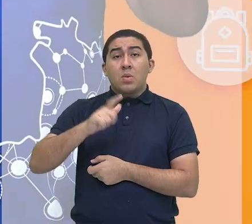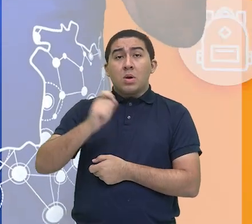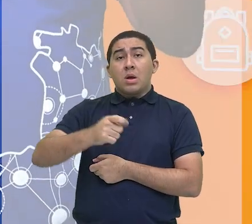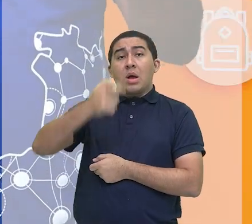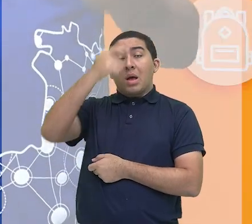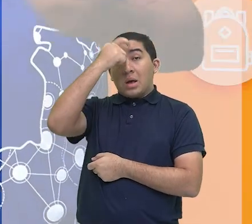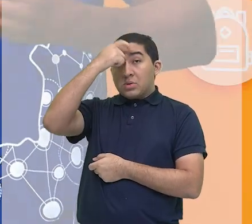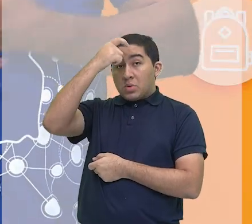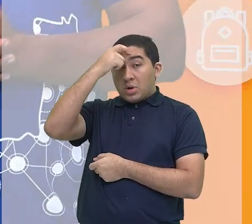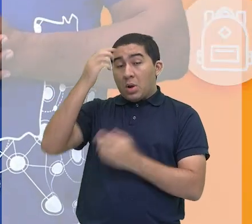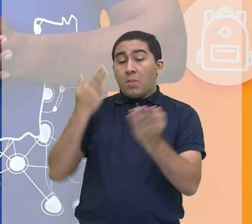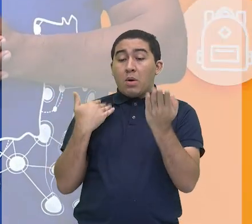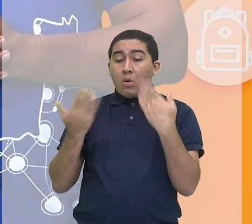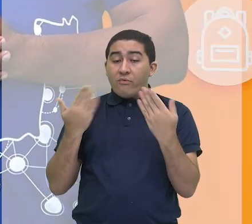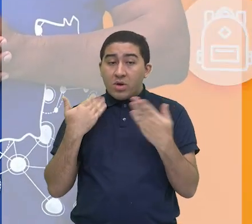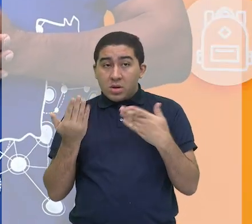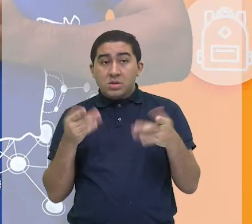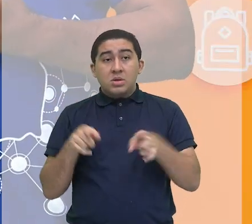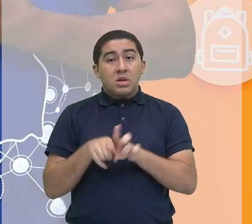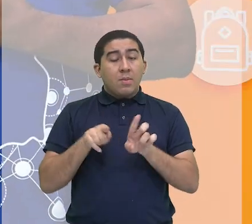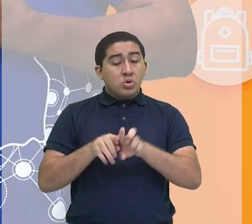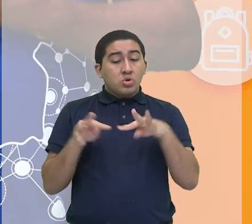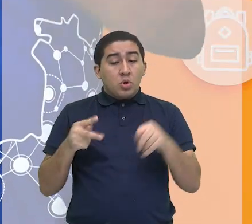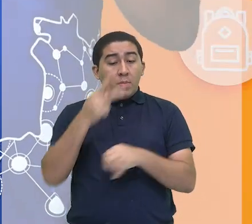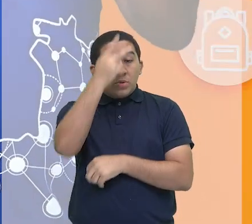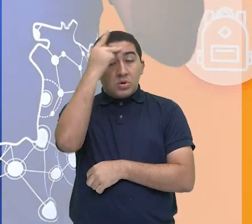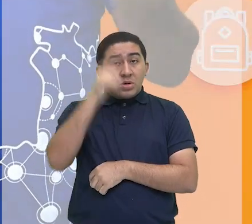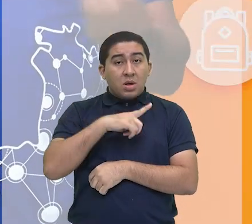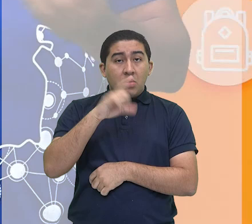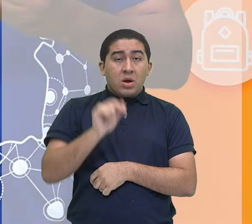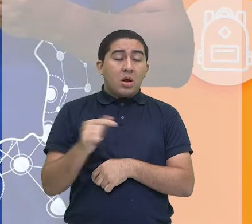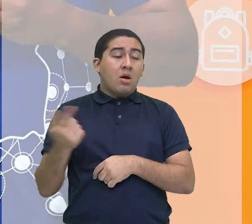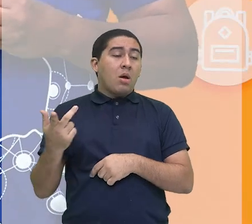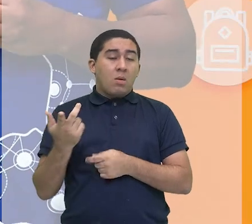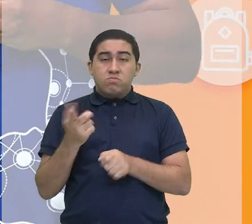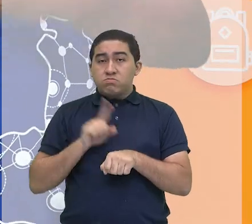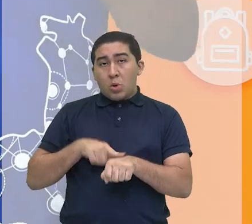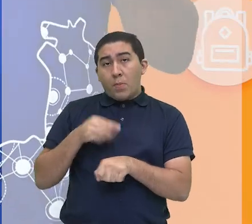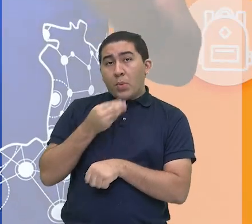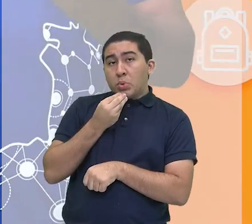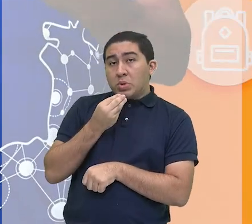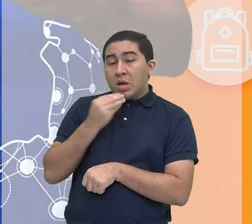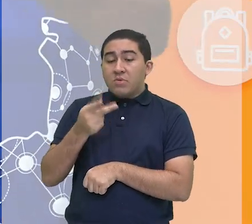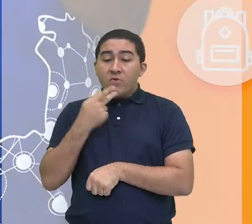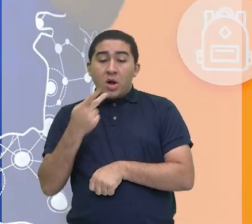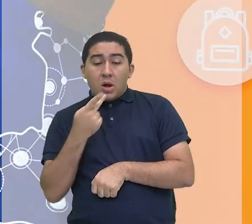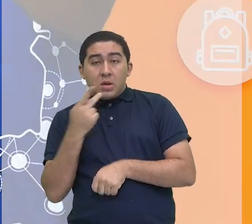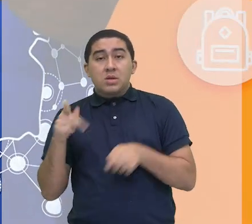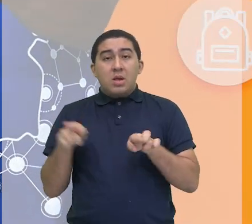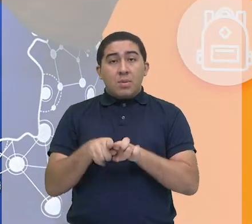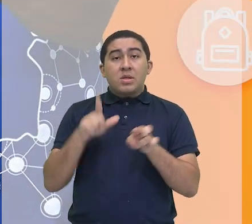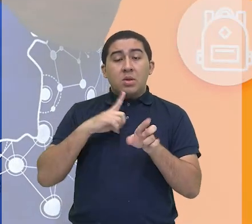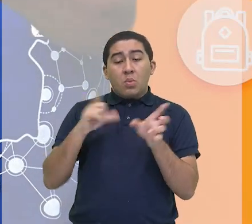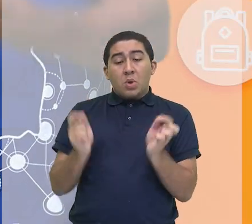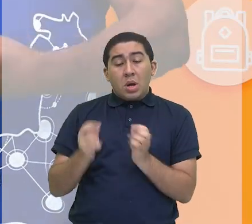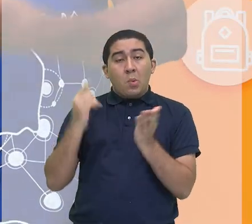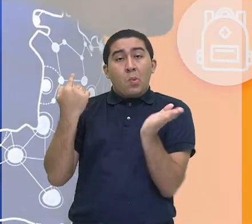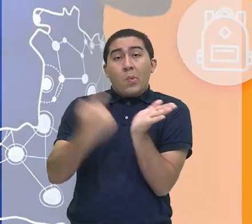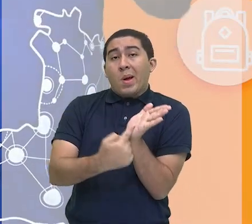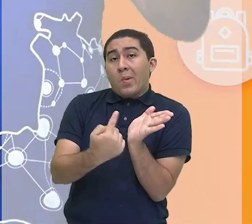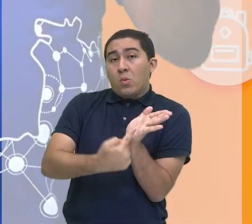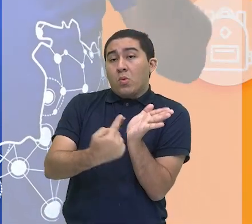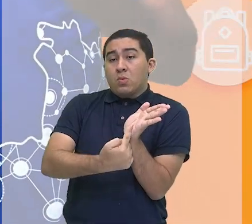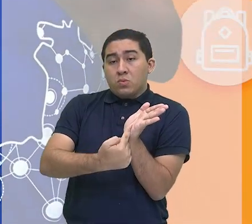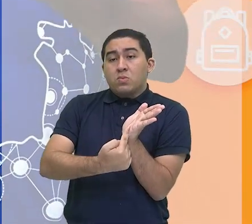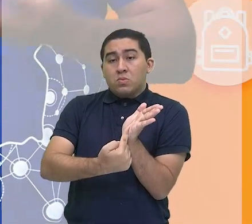racional, uma coisa, né, onde vai ter as partes, as falas, né, as discussões, para chegar a um consenso, para